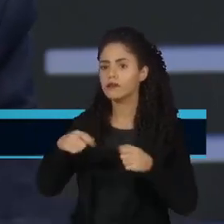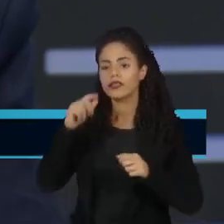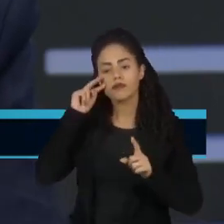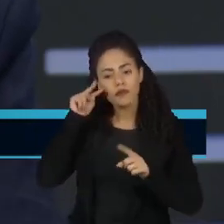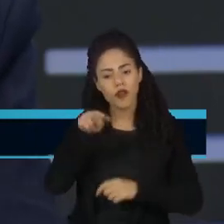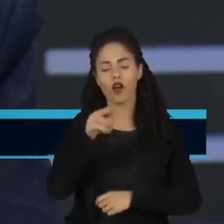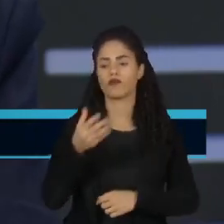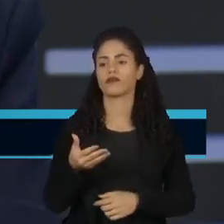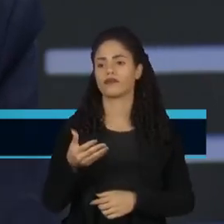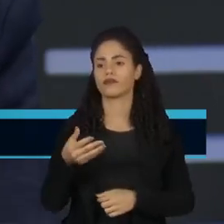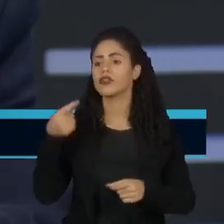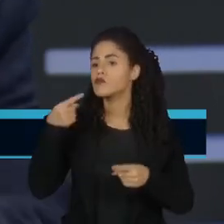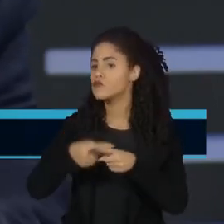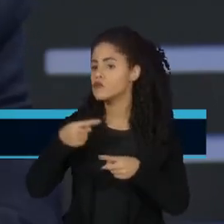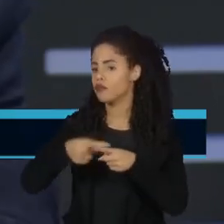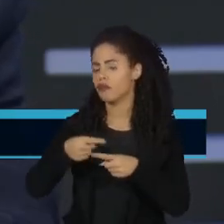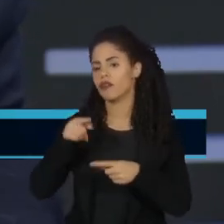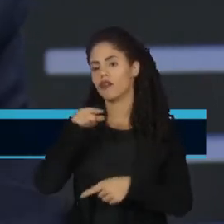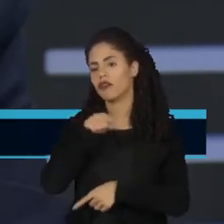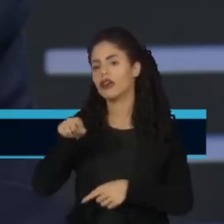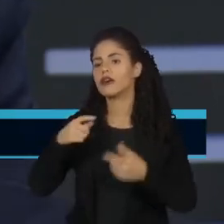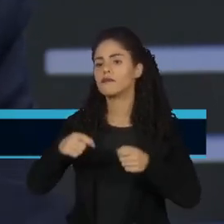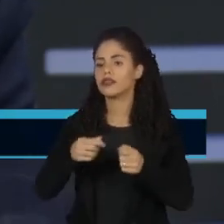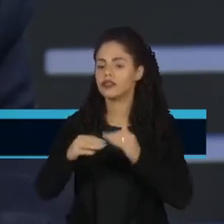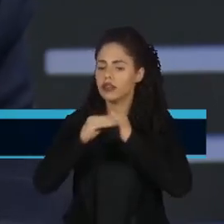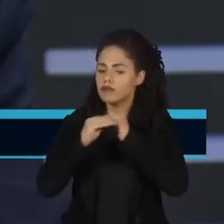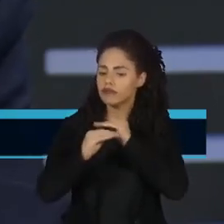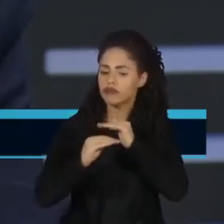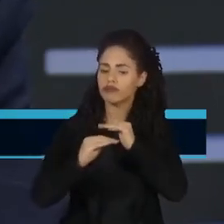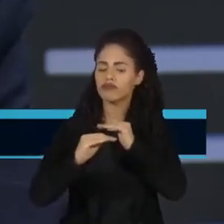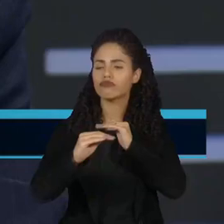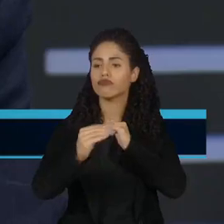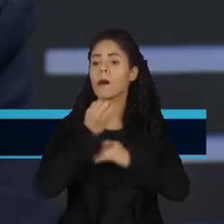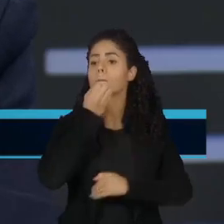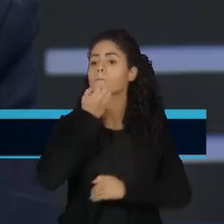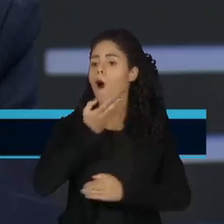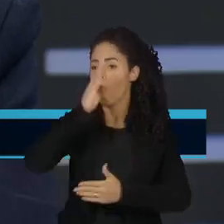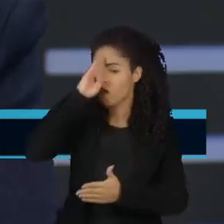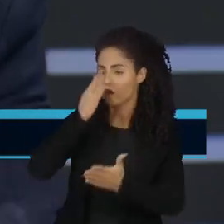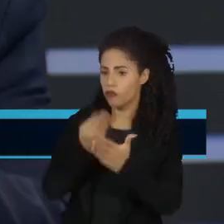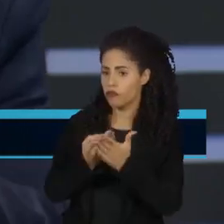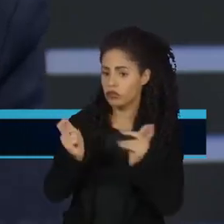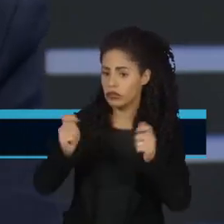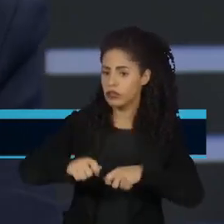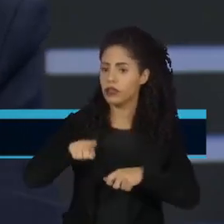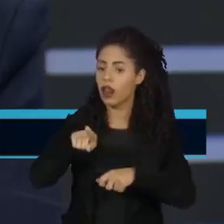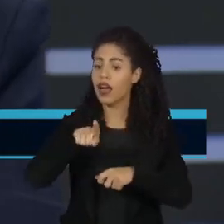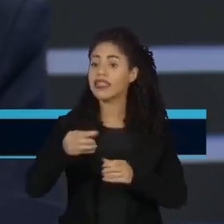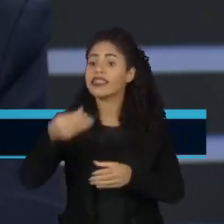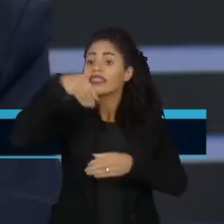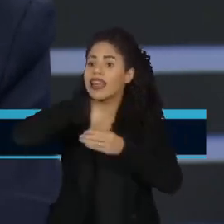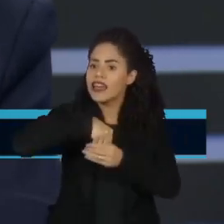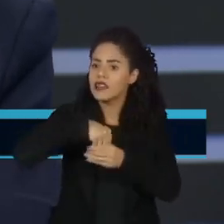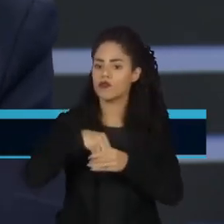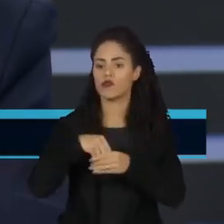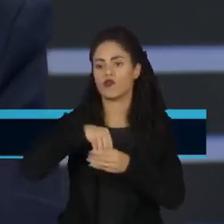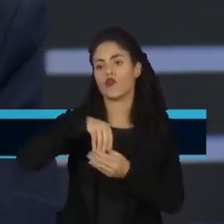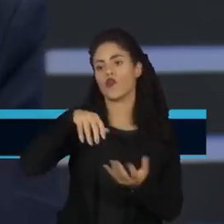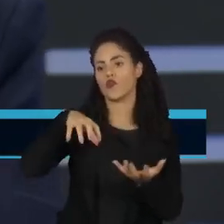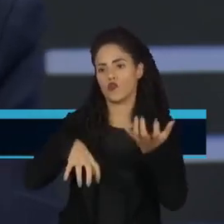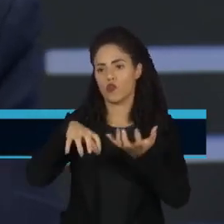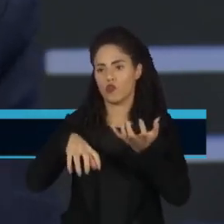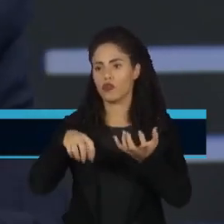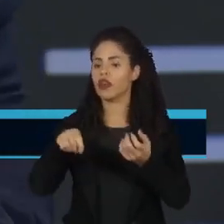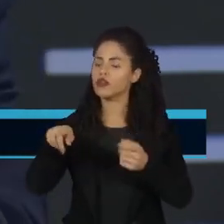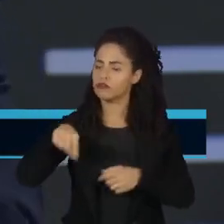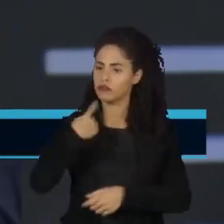dele. Na medida em que haja estabilidade política, uma base confiável no Congresso que possa aprovar as medidas